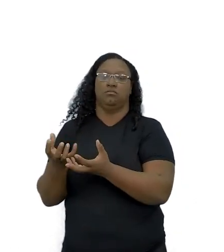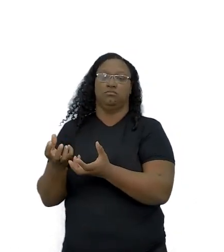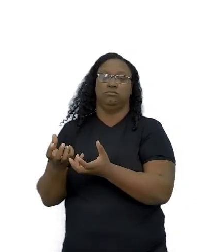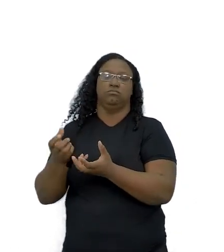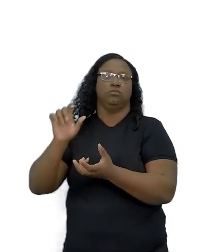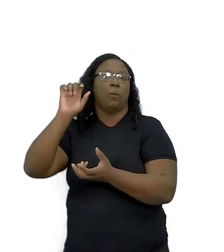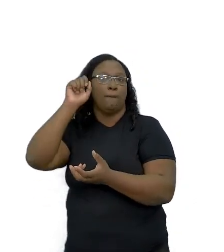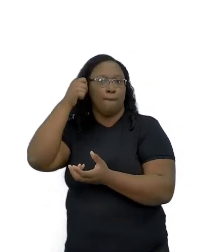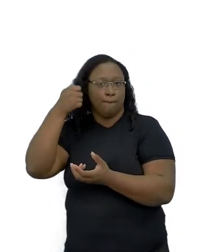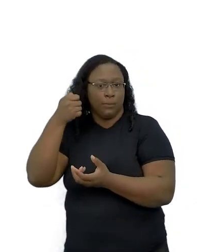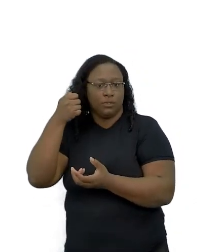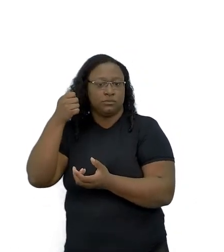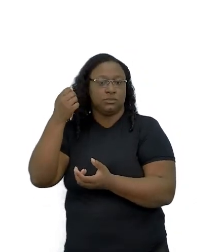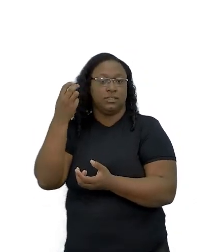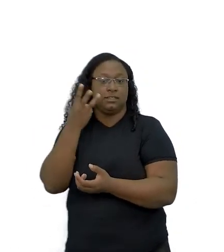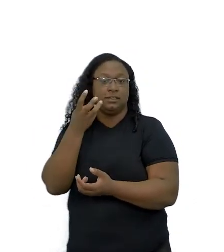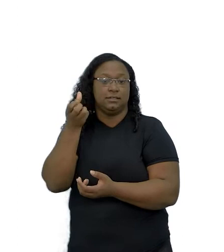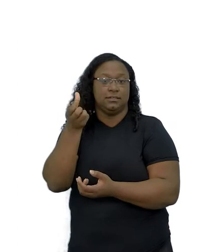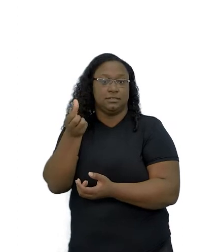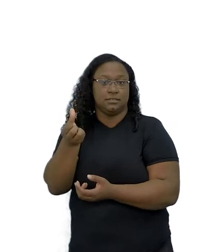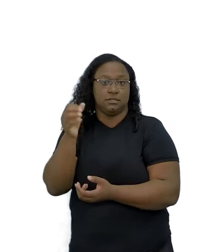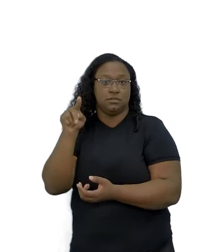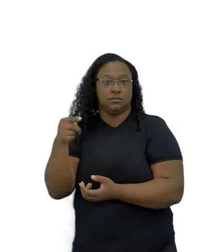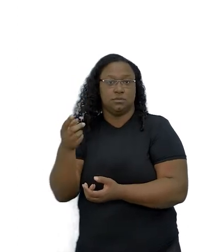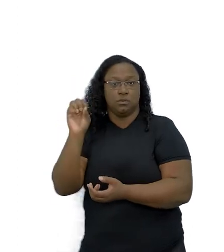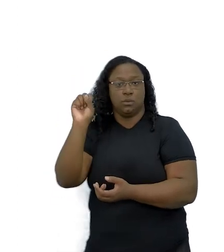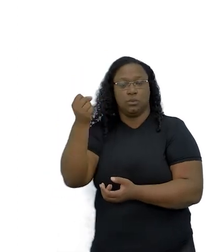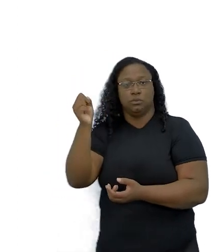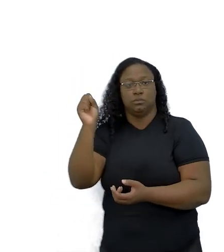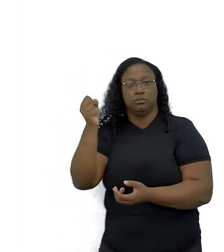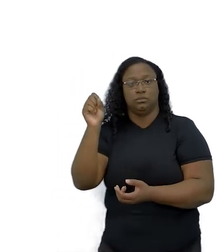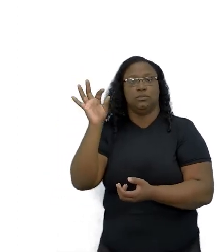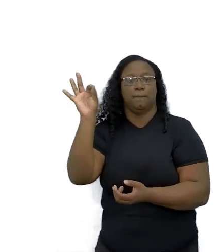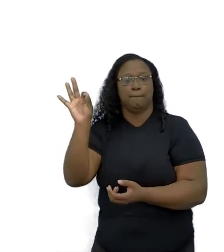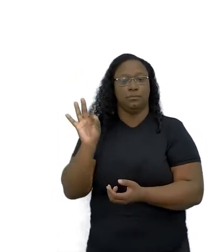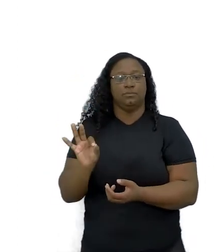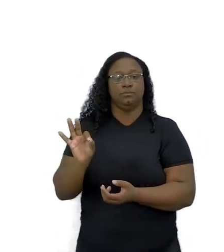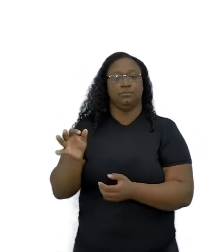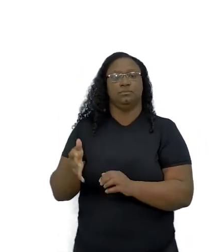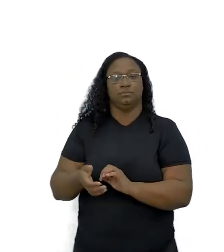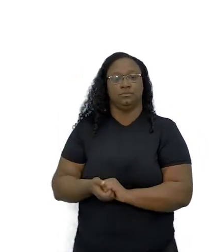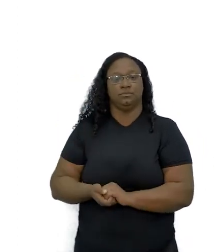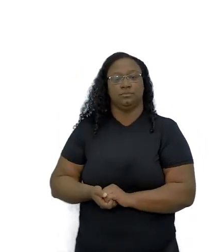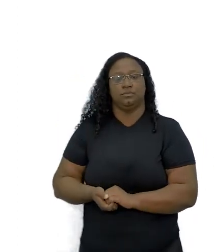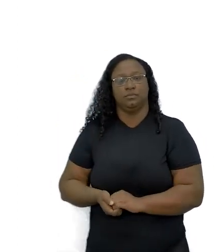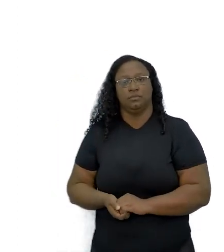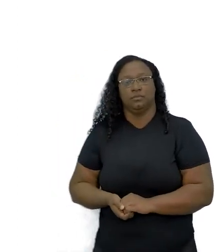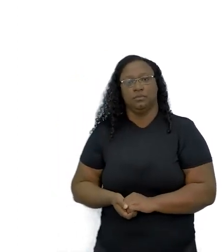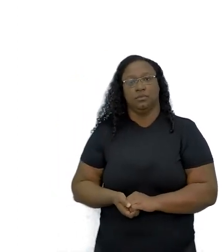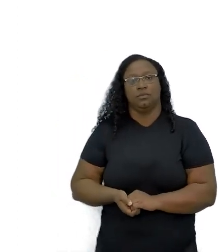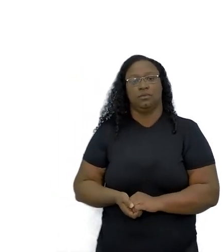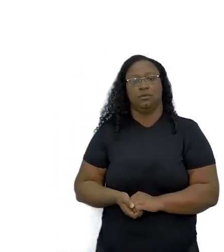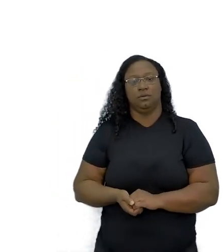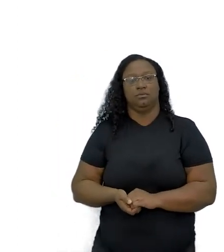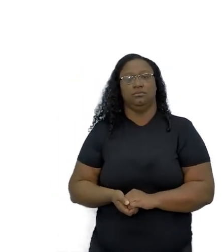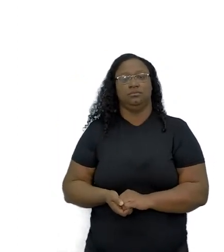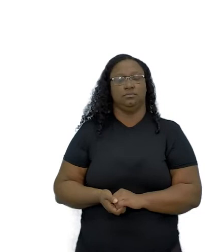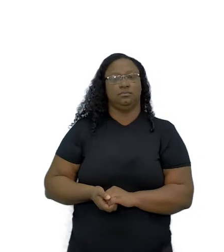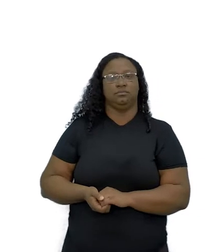36,8% para produzir eletricidade. Onde a gente utiliza isso? Principalmente nas termoelétricas, né? Nas usinas